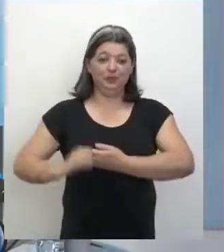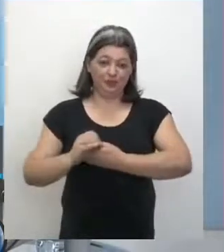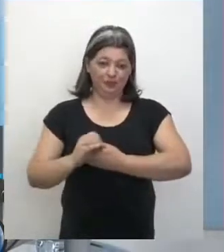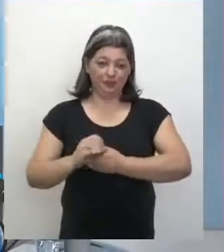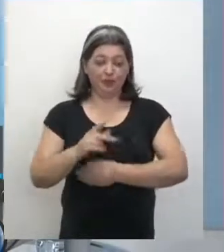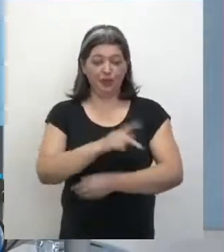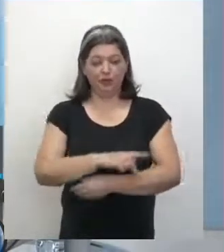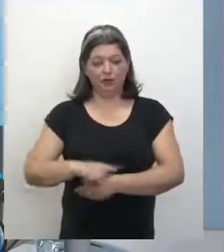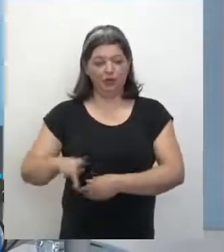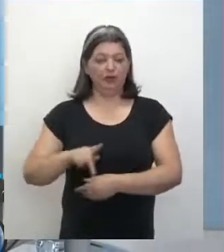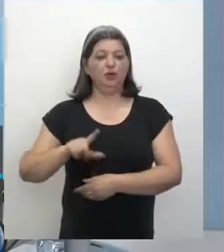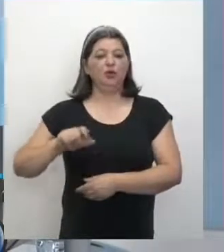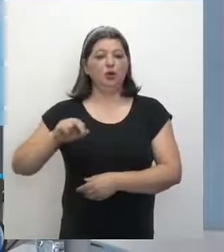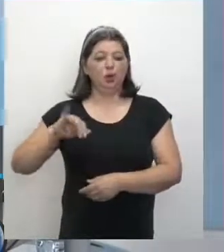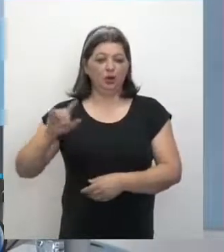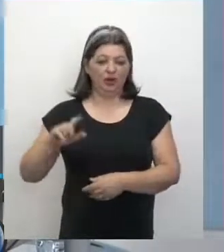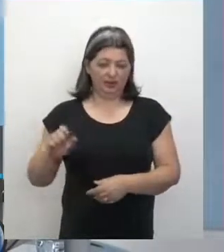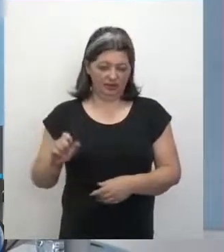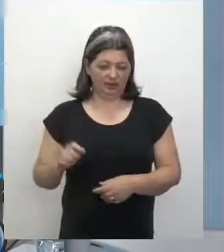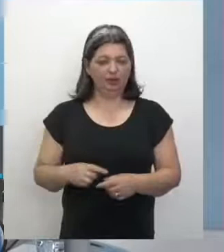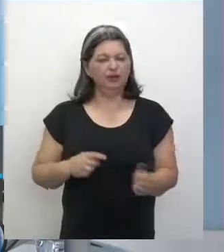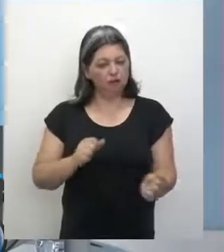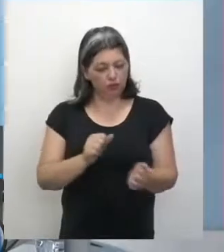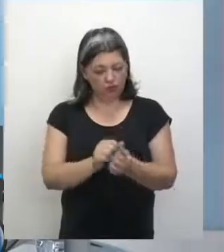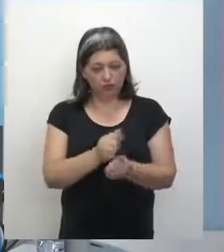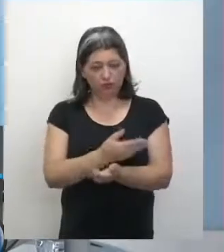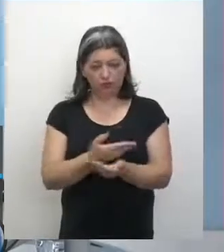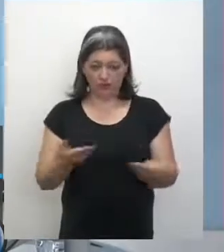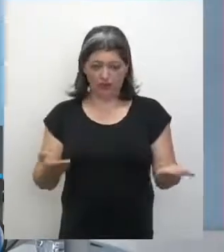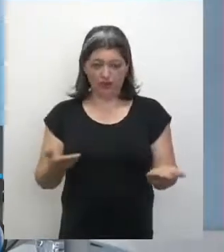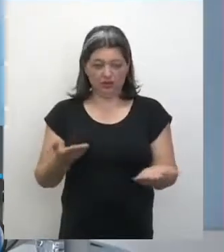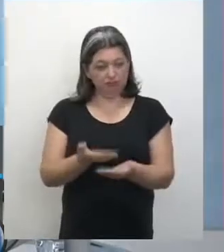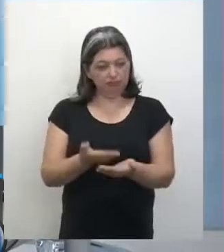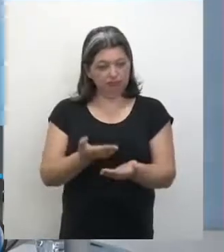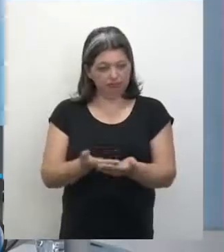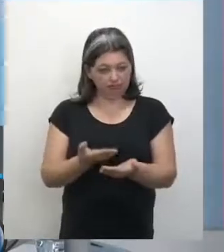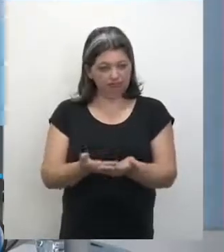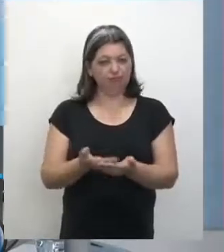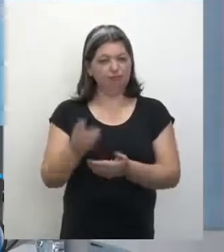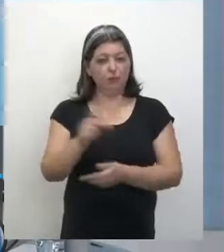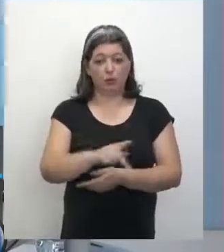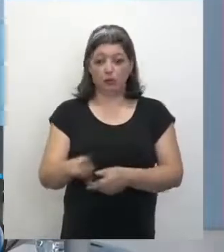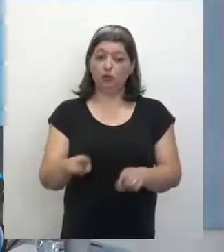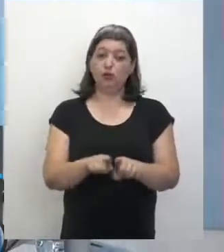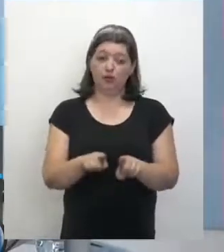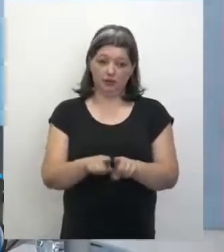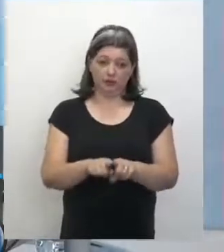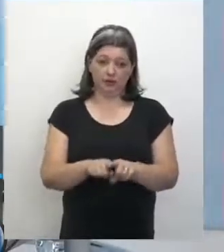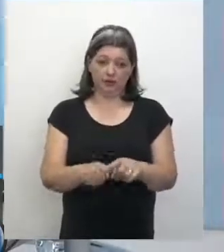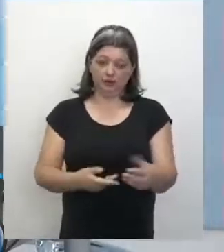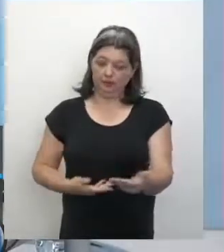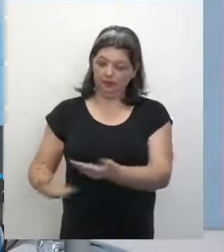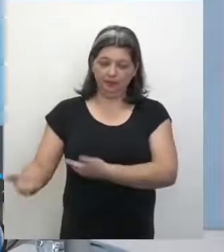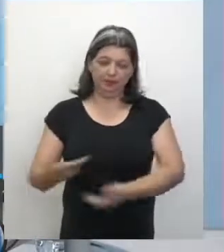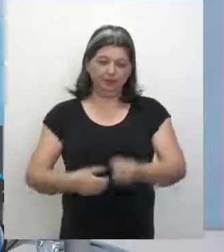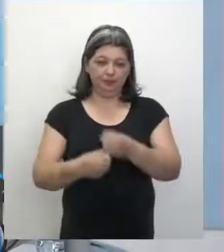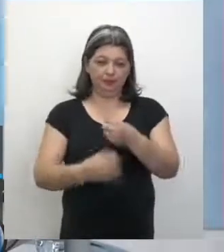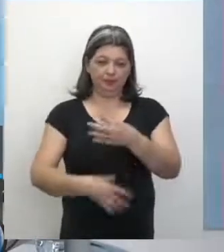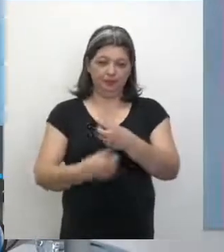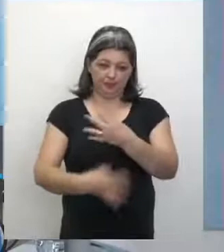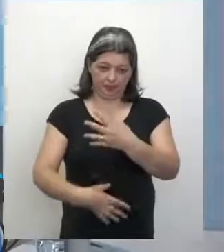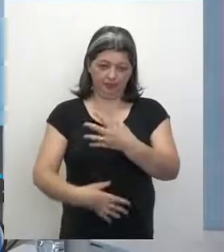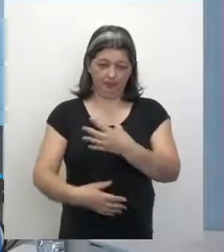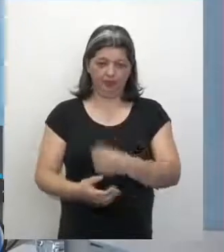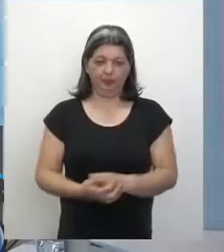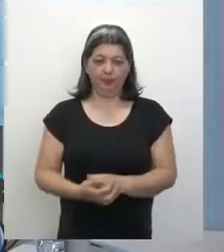sou a professora Luíse Coutinho e estarei junto com vocês, estudantes e professores, nas interações via chat, desta que é